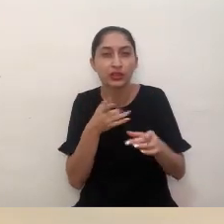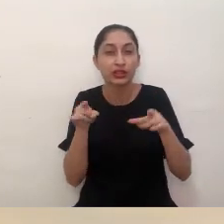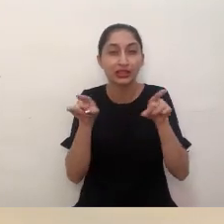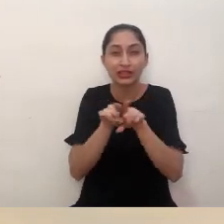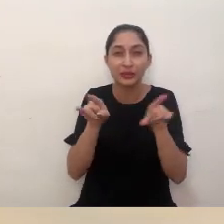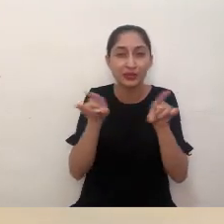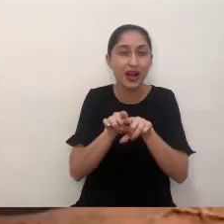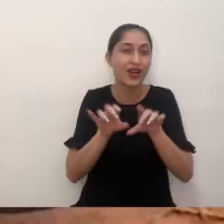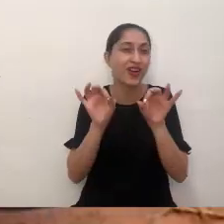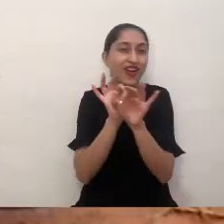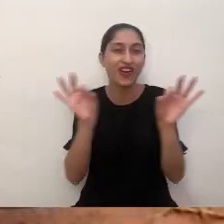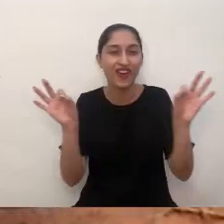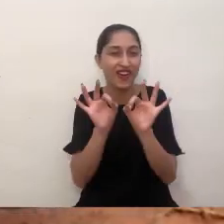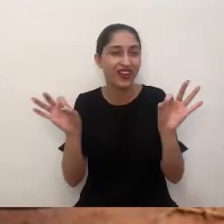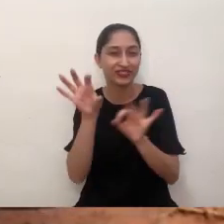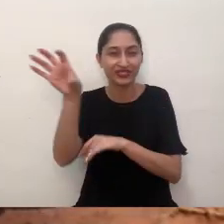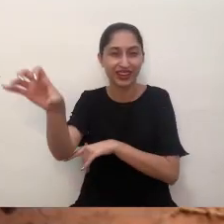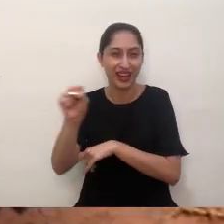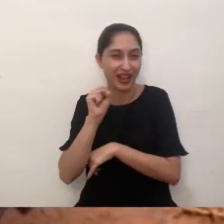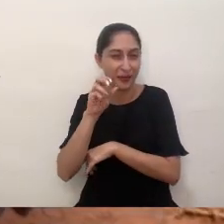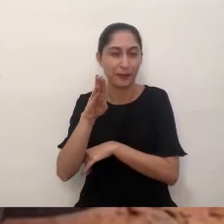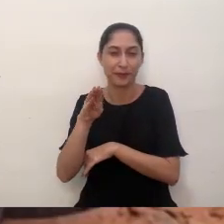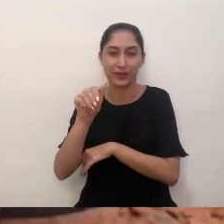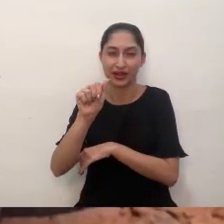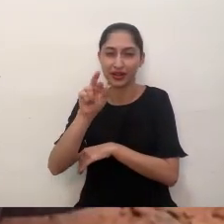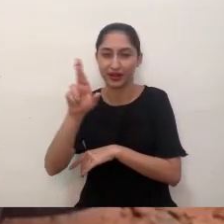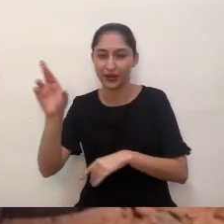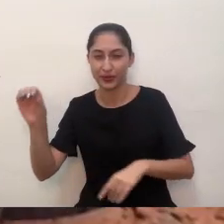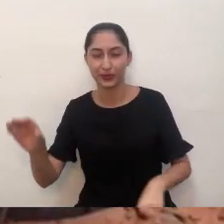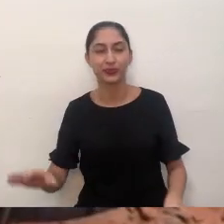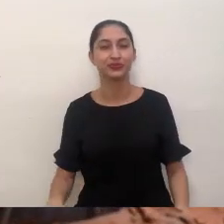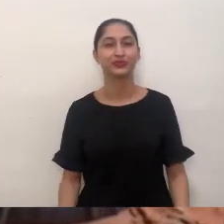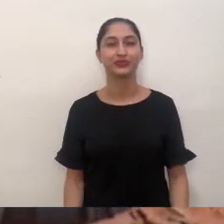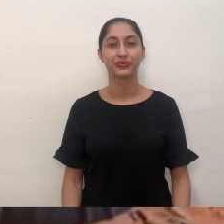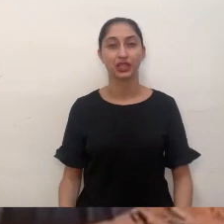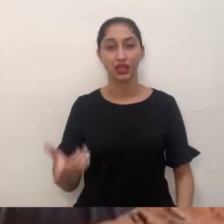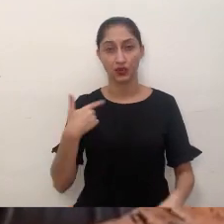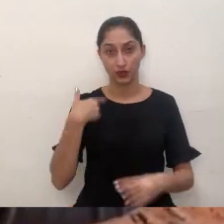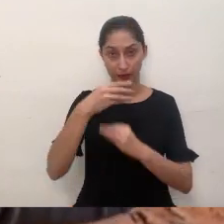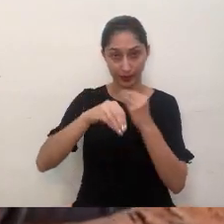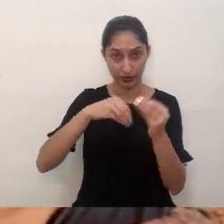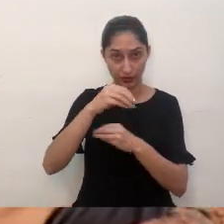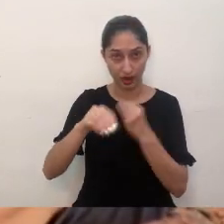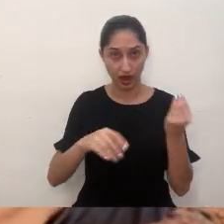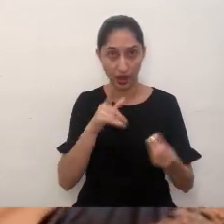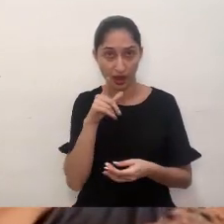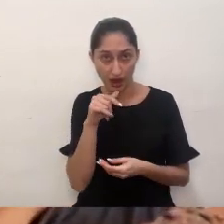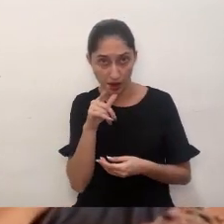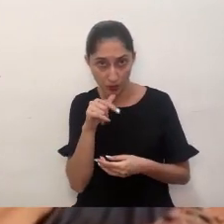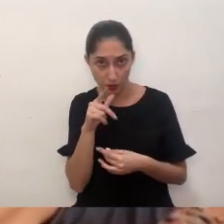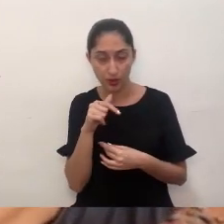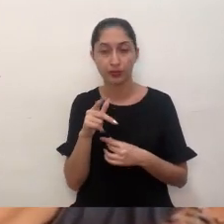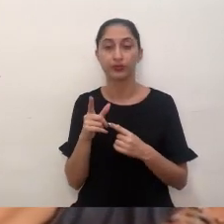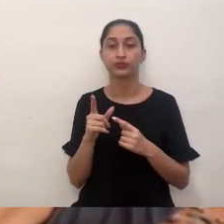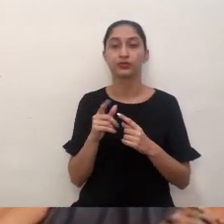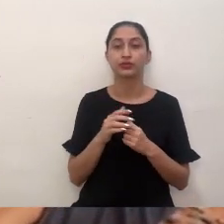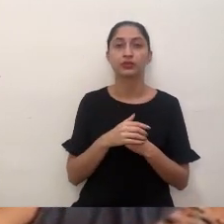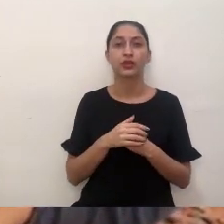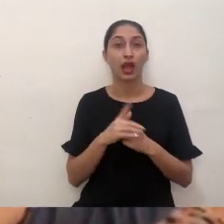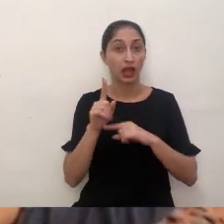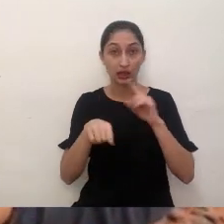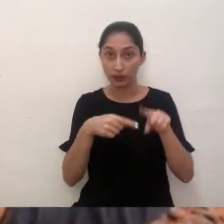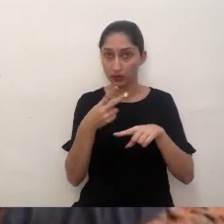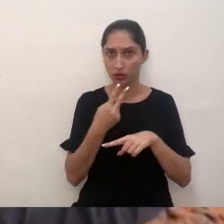divertido buscar bar. Aqui é o bar que já foi tirado. E eu vou colocar água nele. Depois que eu coloco a água, eu não posso